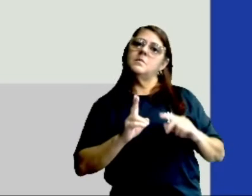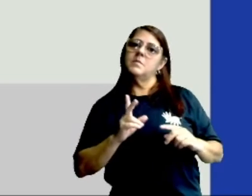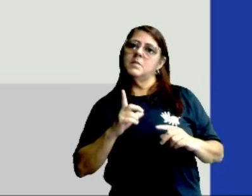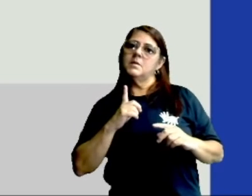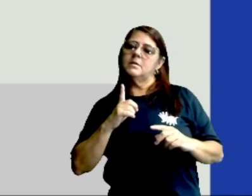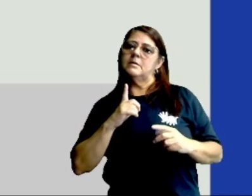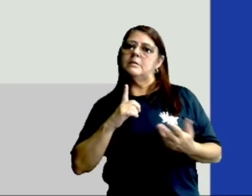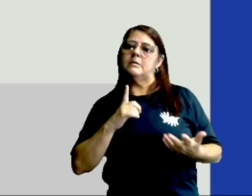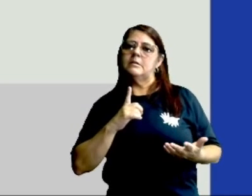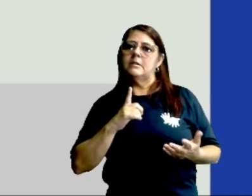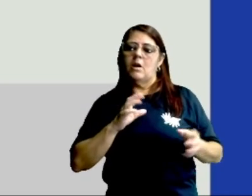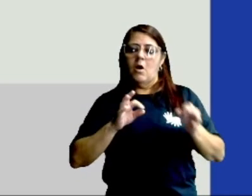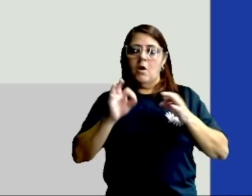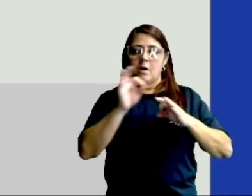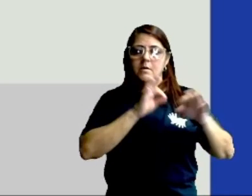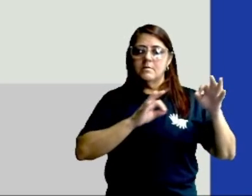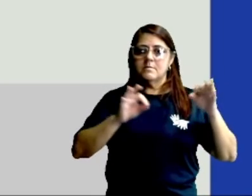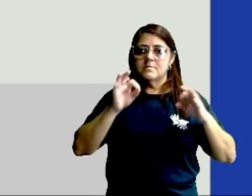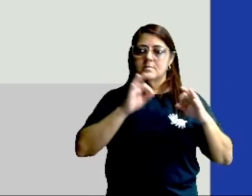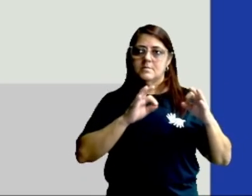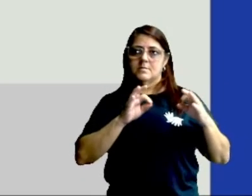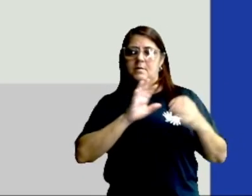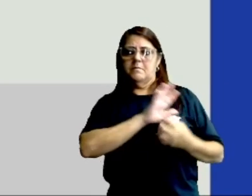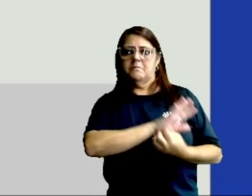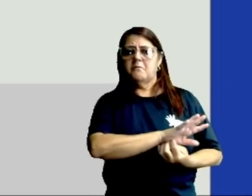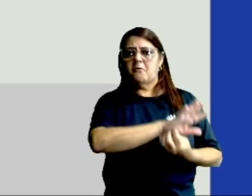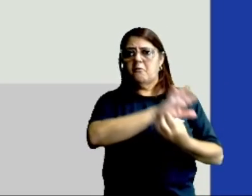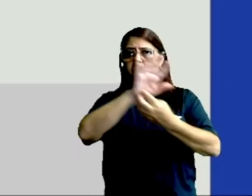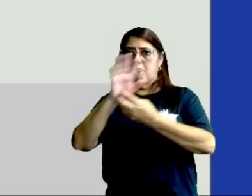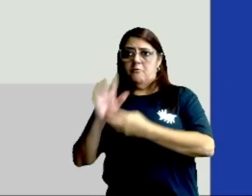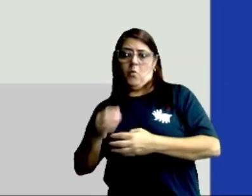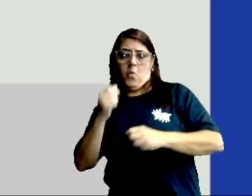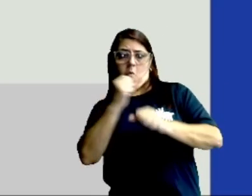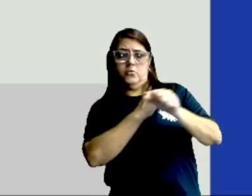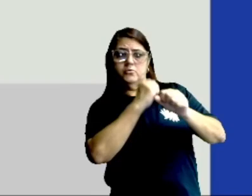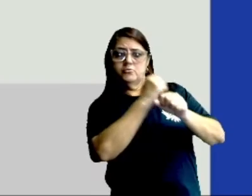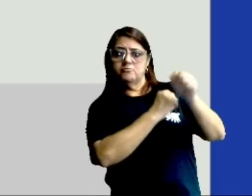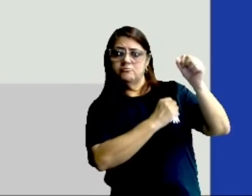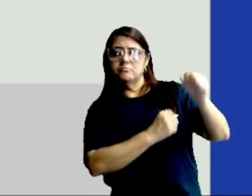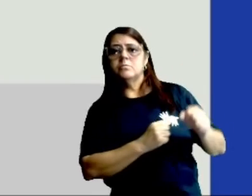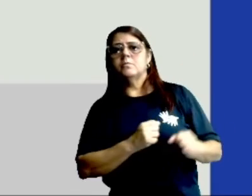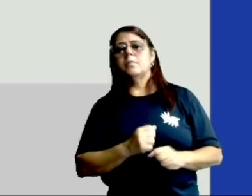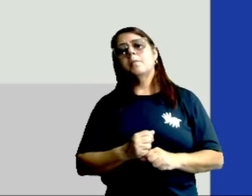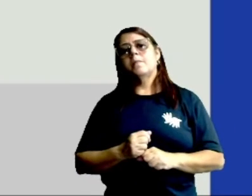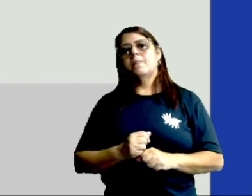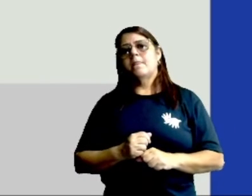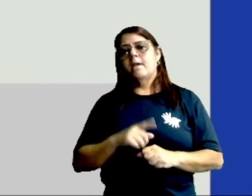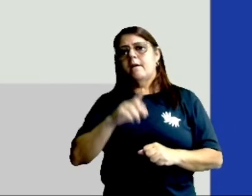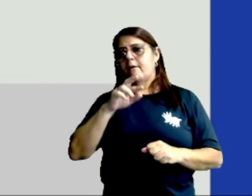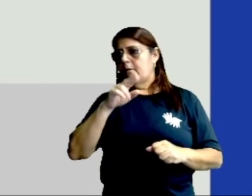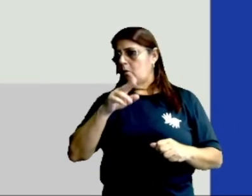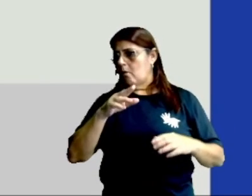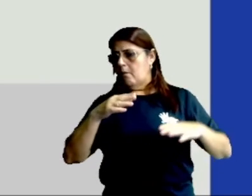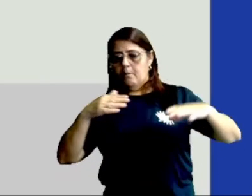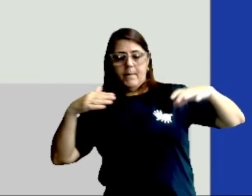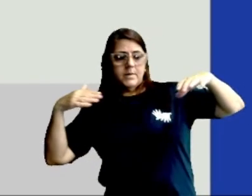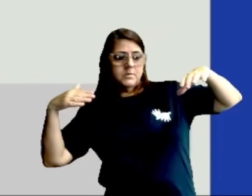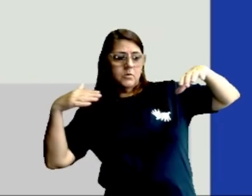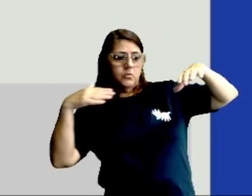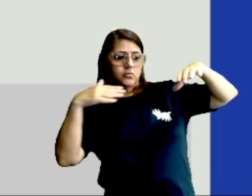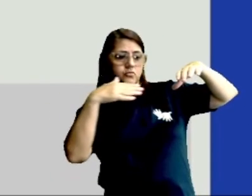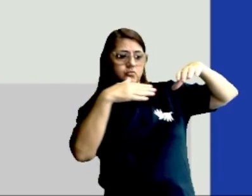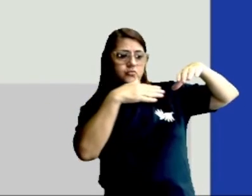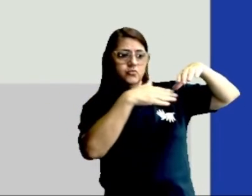tinham costume de fazer obras públicas no mentais né as pirâmides eram as pombas dos